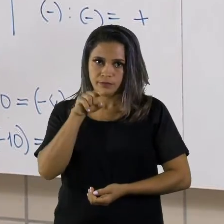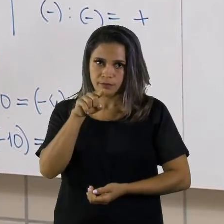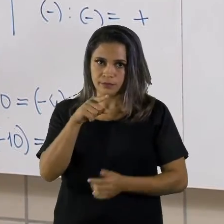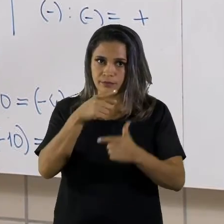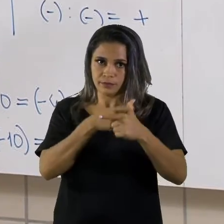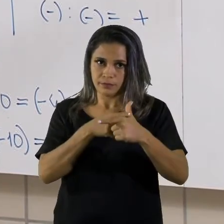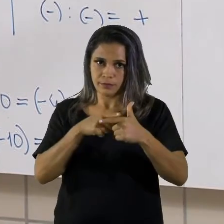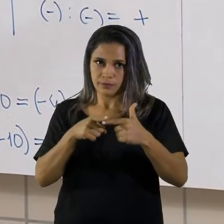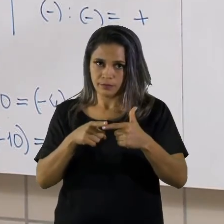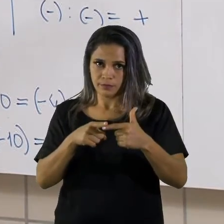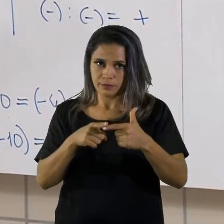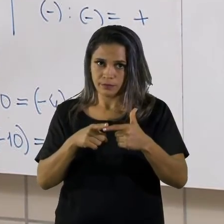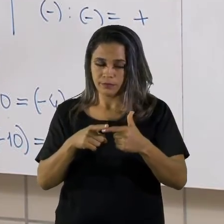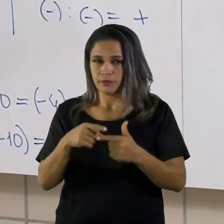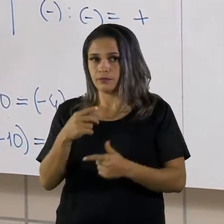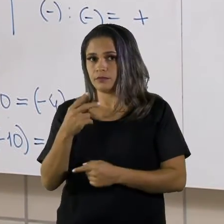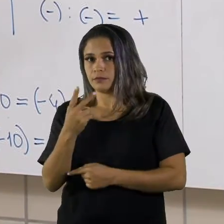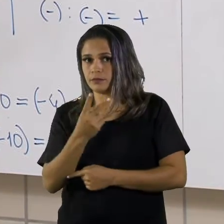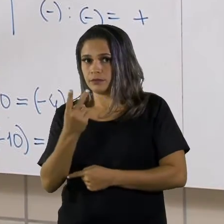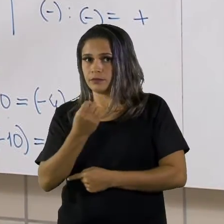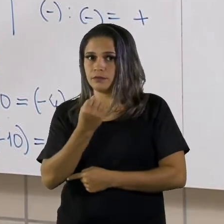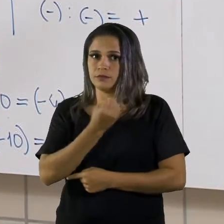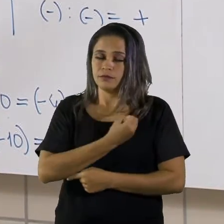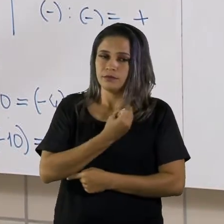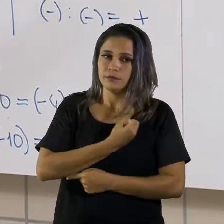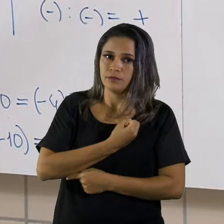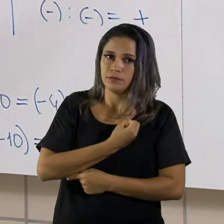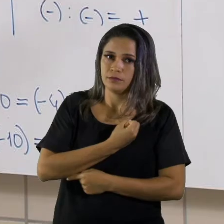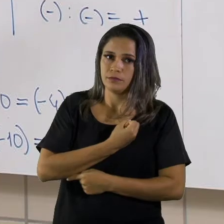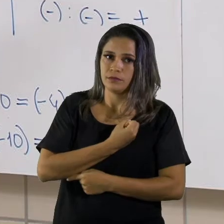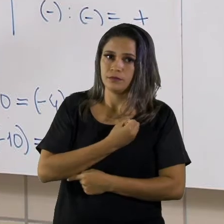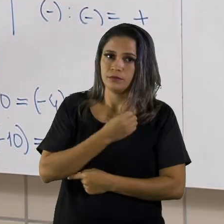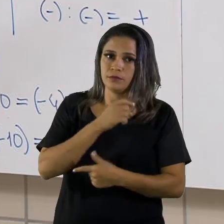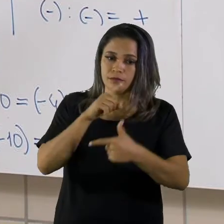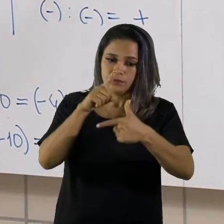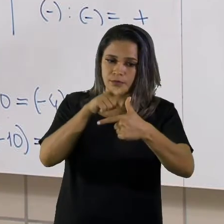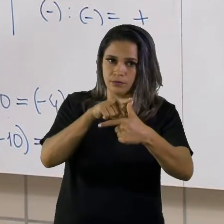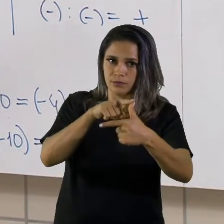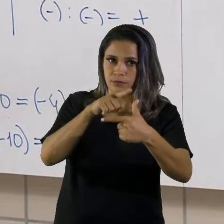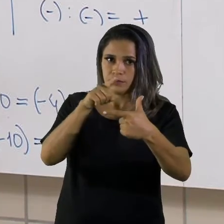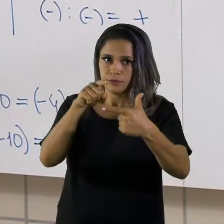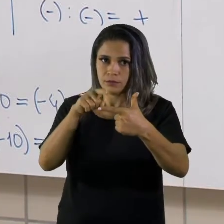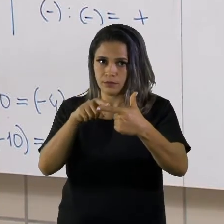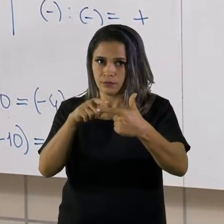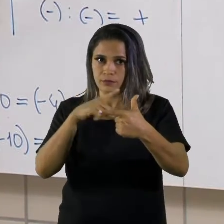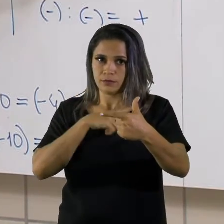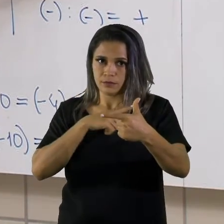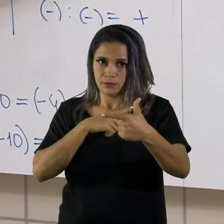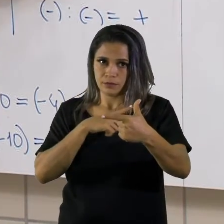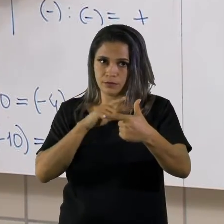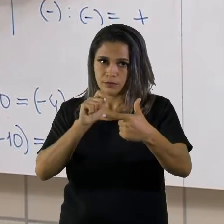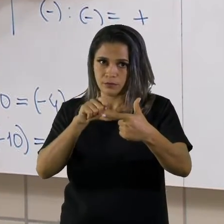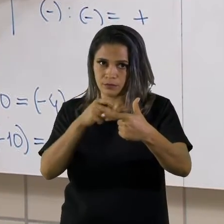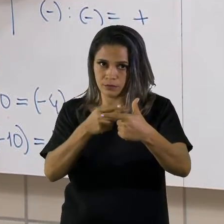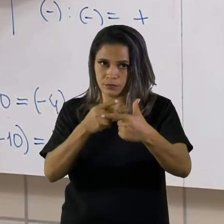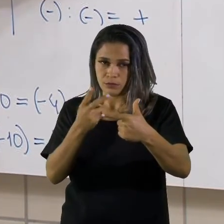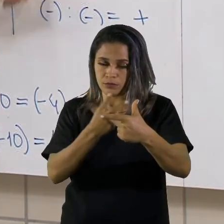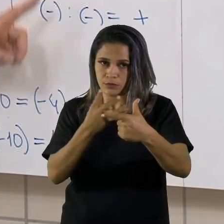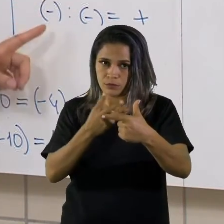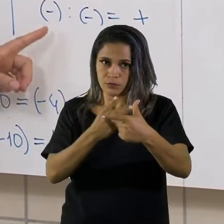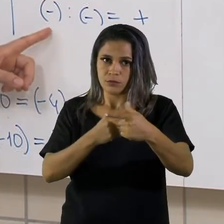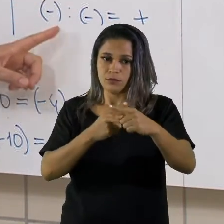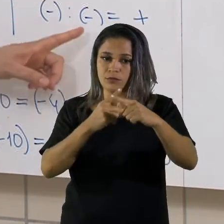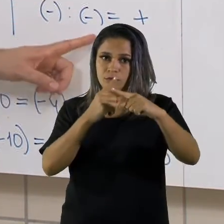números, né, fazendo uma divisão em que o dividendo e o divisor têm o mesmo sinal, certo? Se os dois são